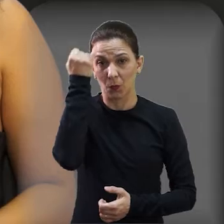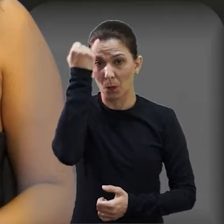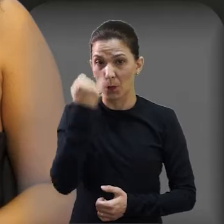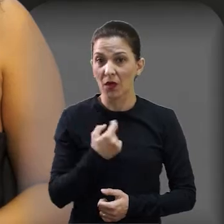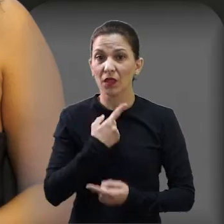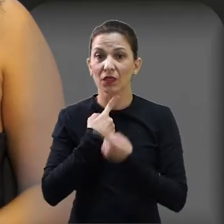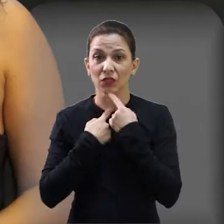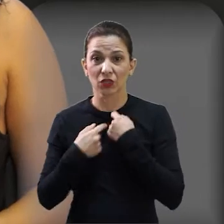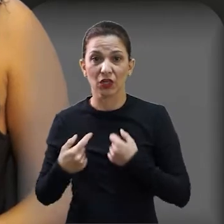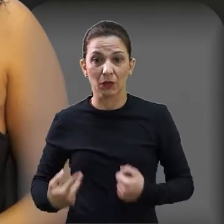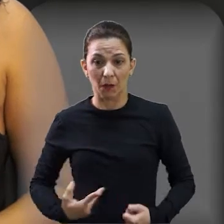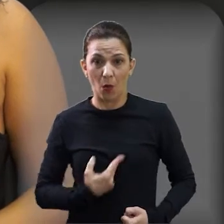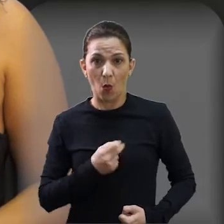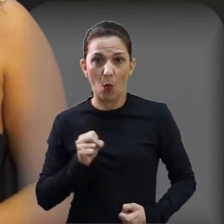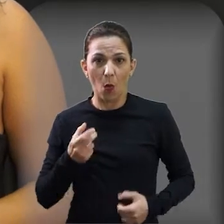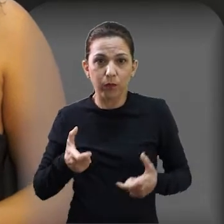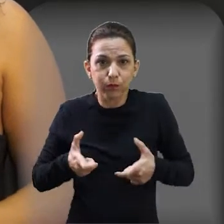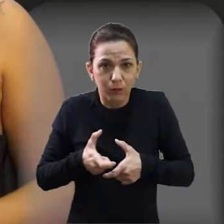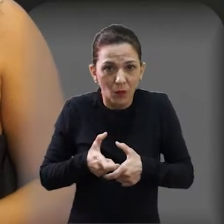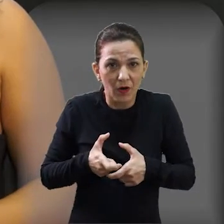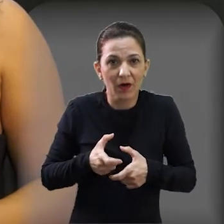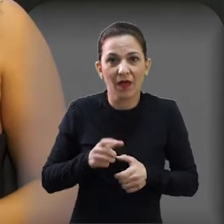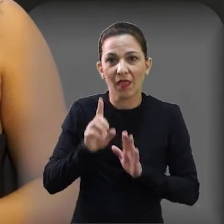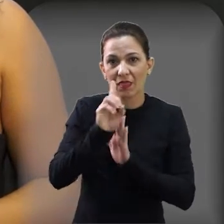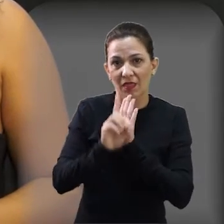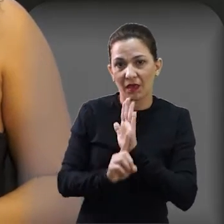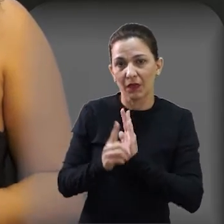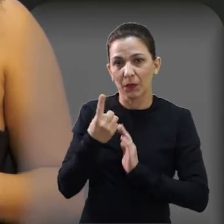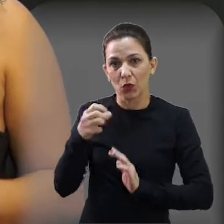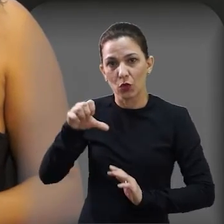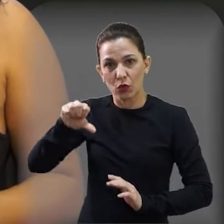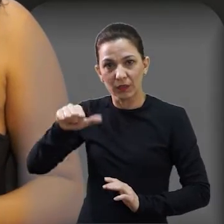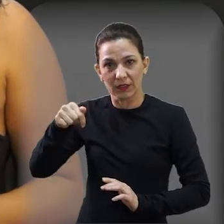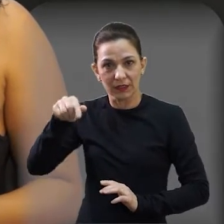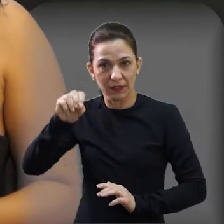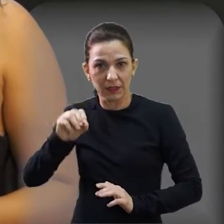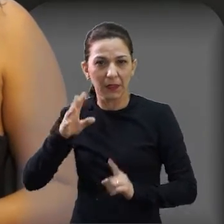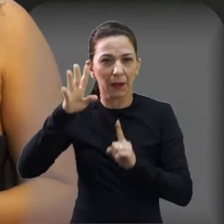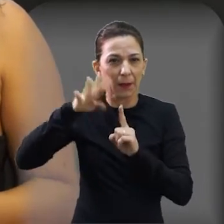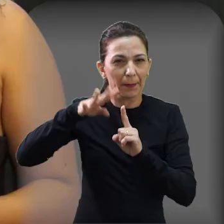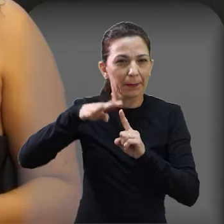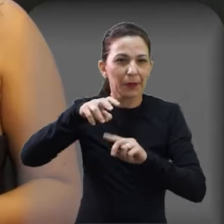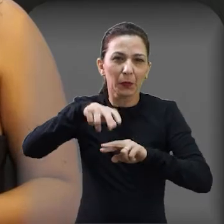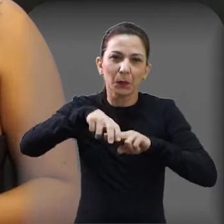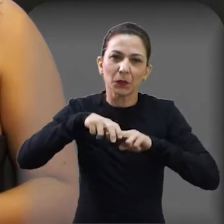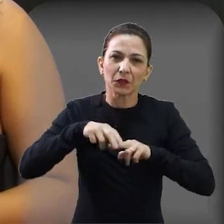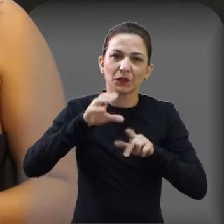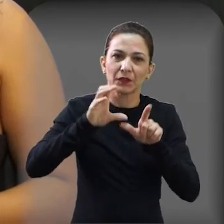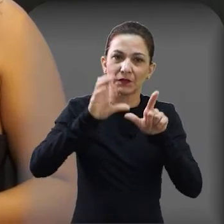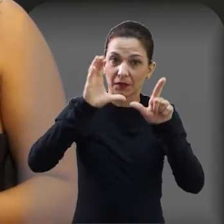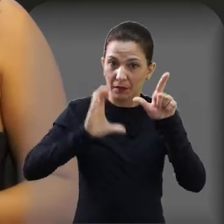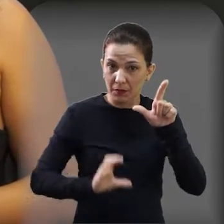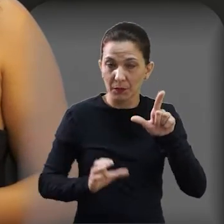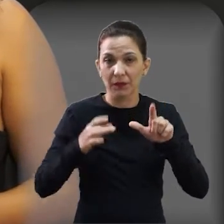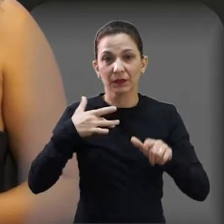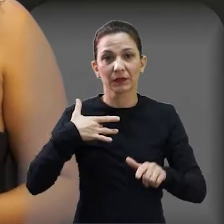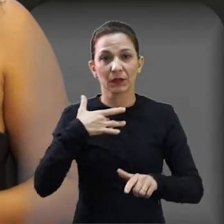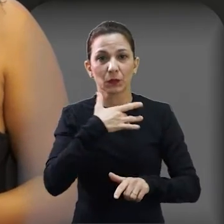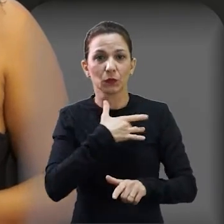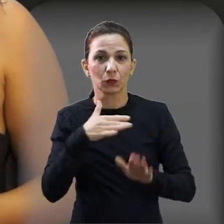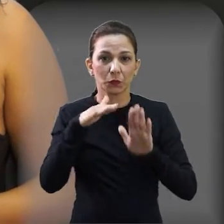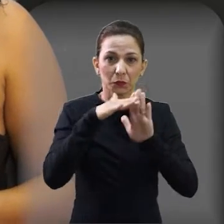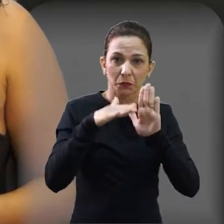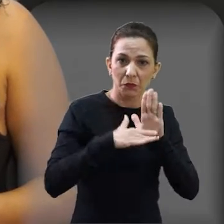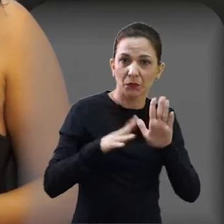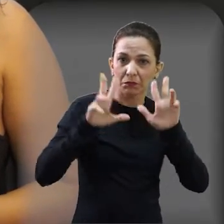A cirurgia bariátrica, também conhecida como redução de estômago, é utilizada para pacientes que querem perder peso. Realizada